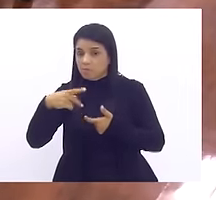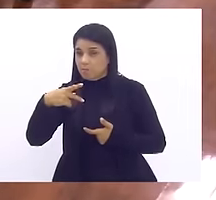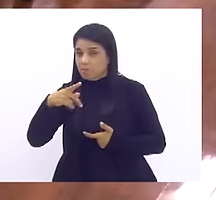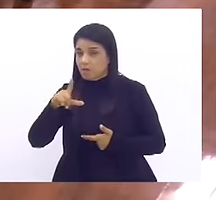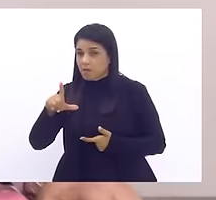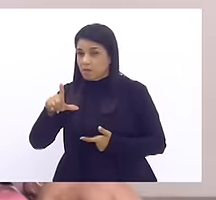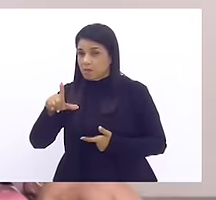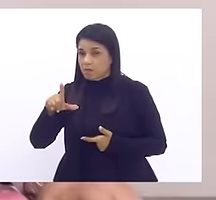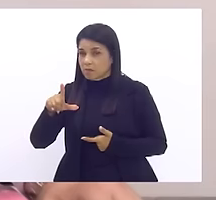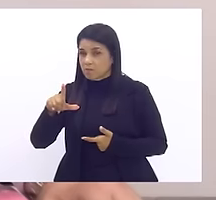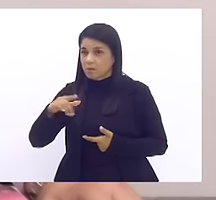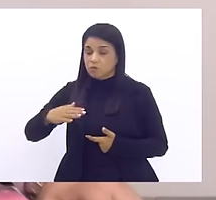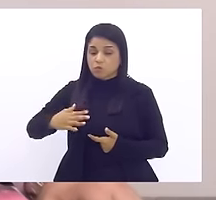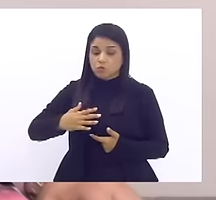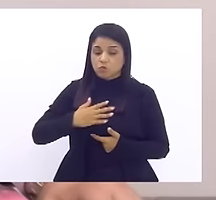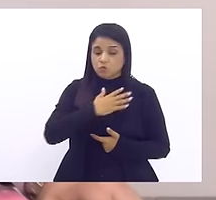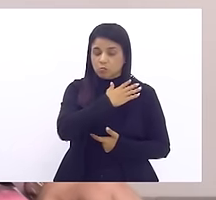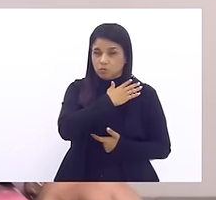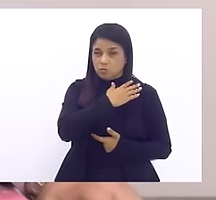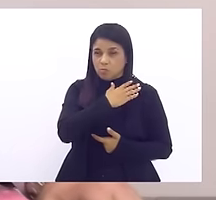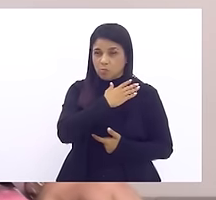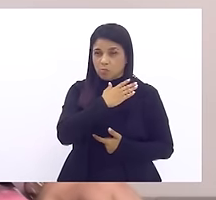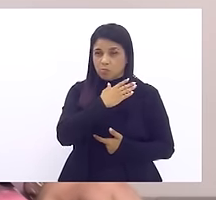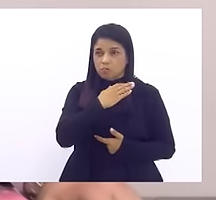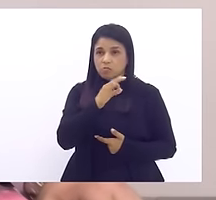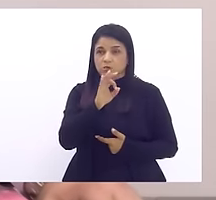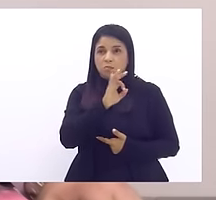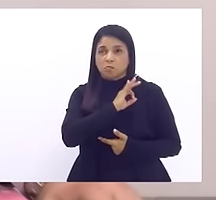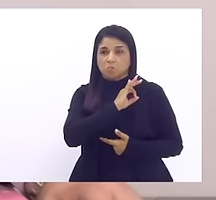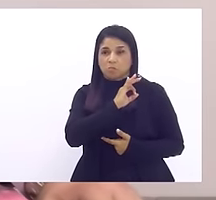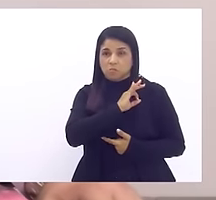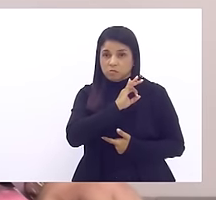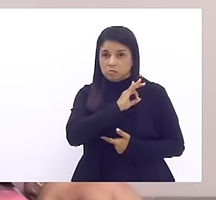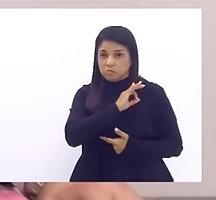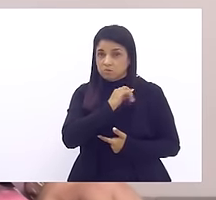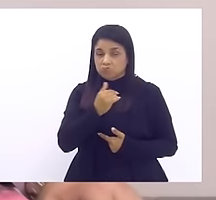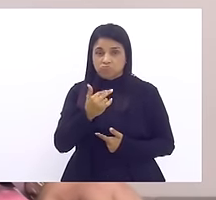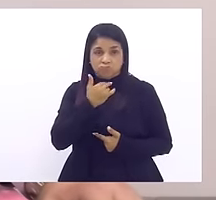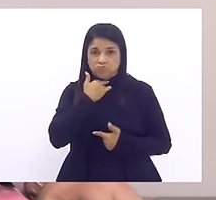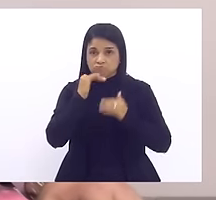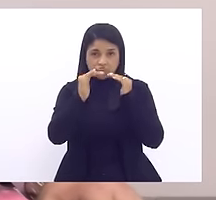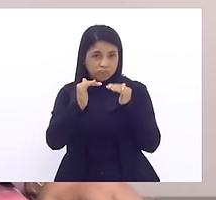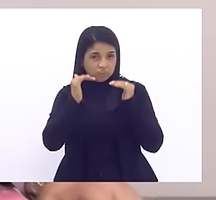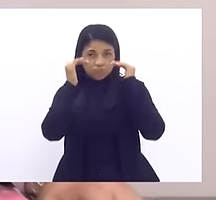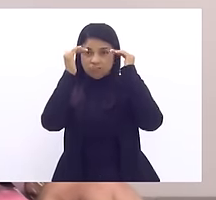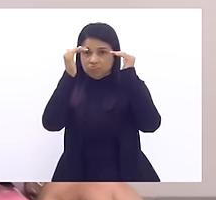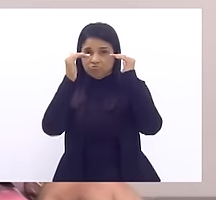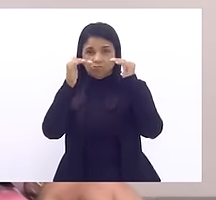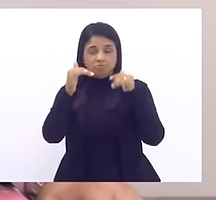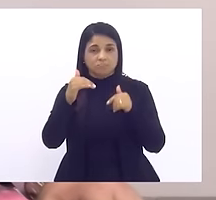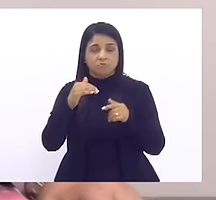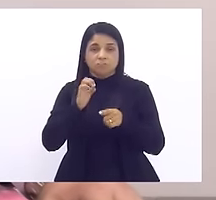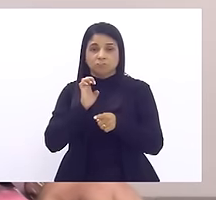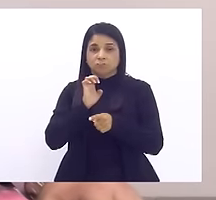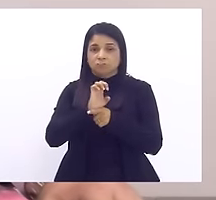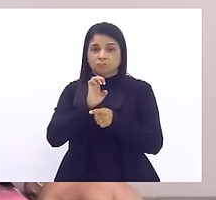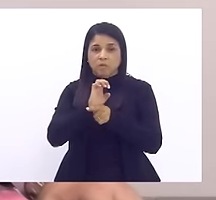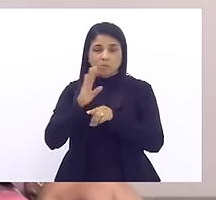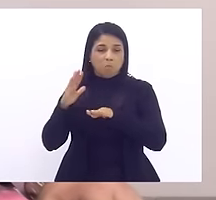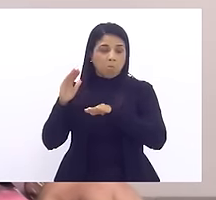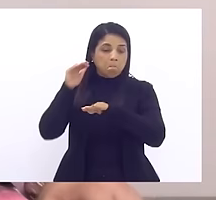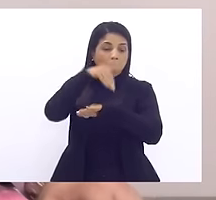mas um coronel de unidade salvo melhor juízo não tem autoridade de passar por cima do estado maior da Polícia Militar